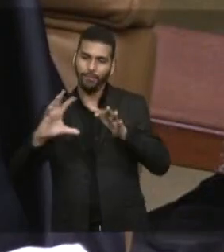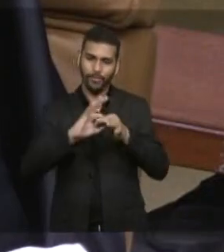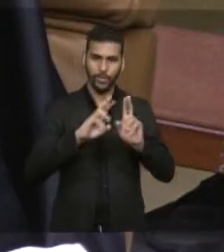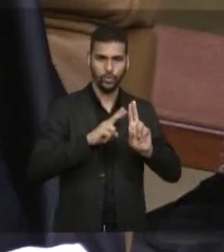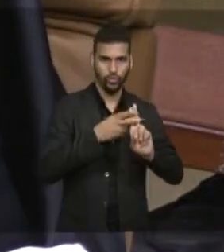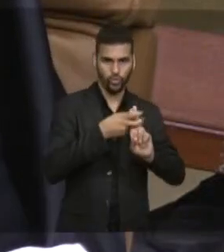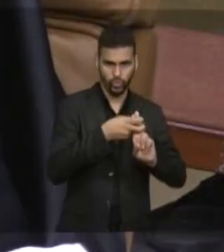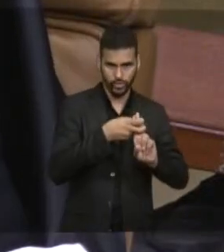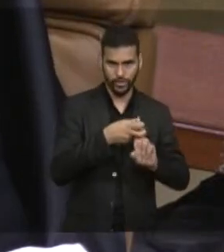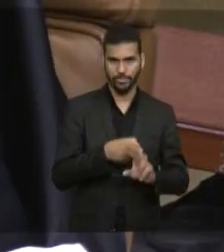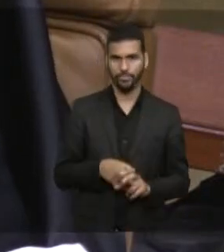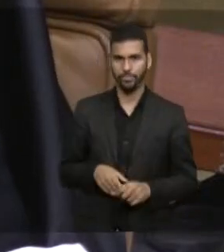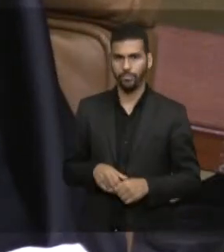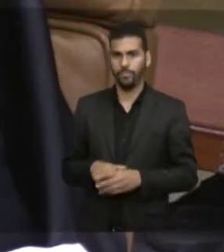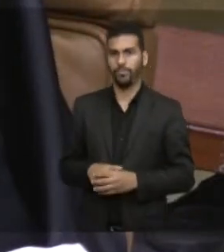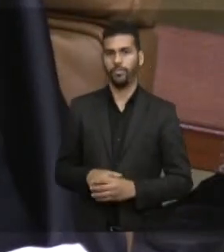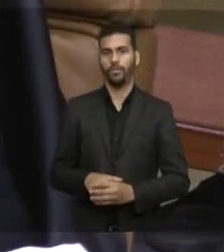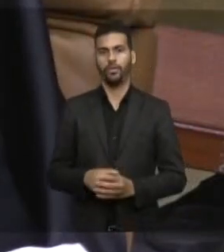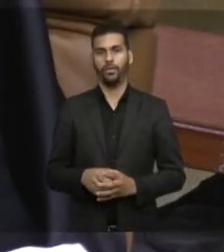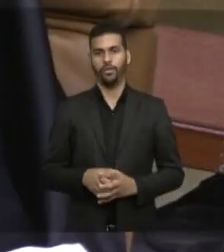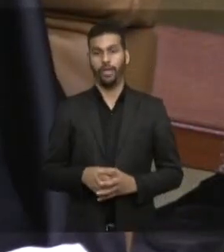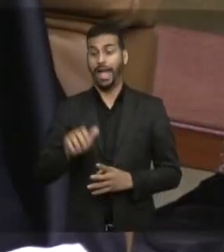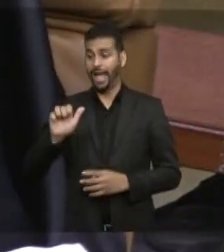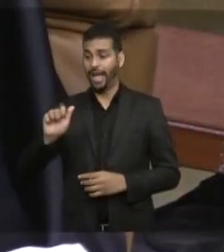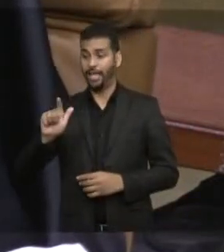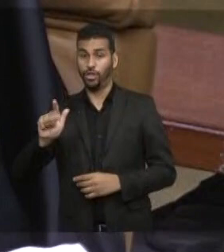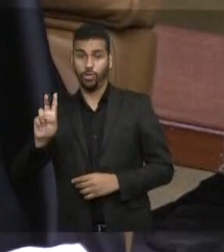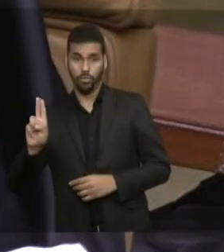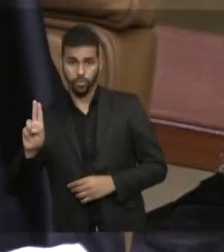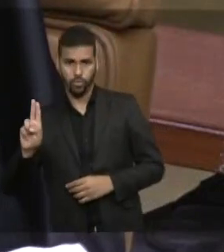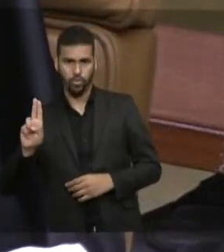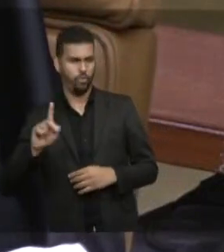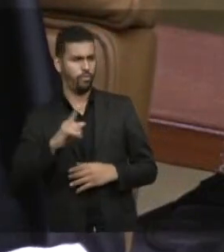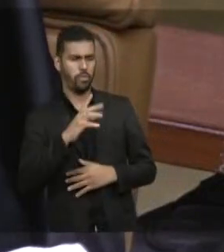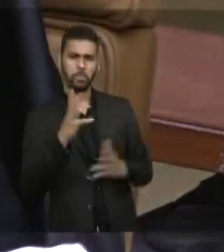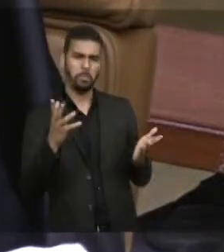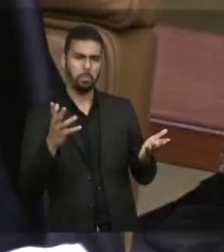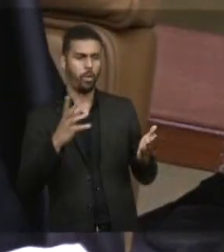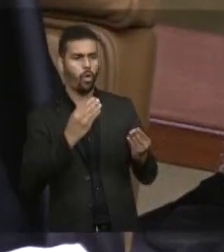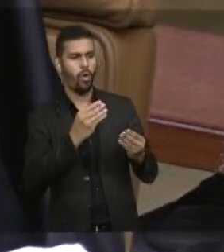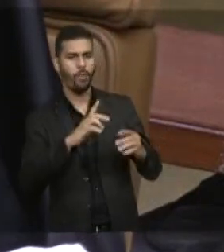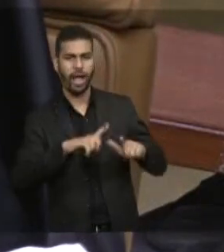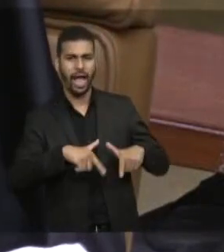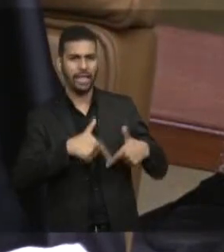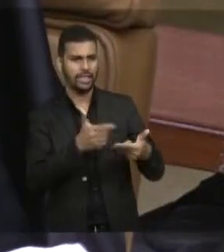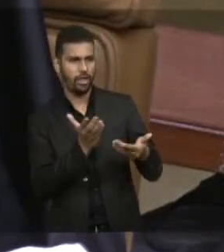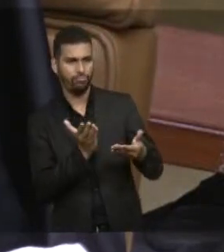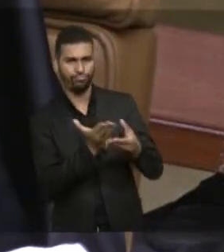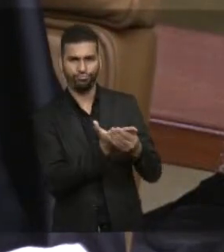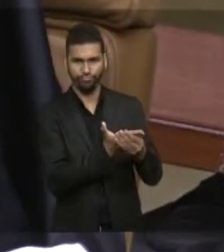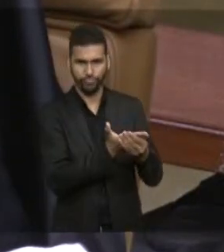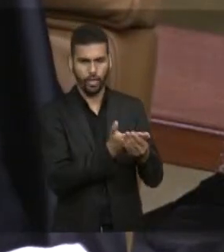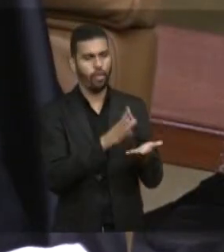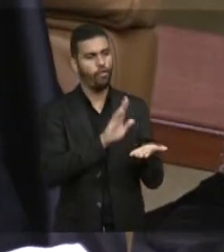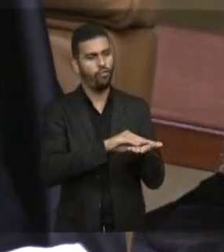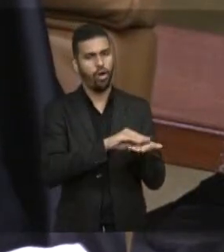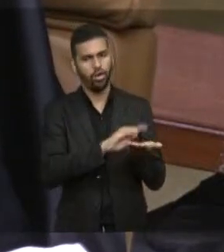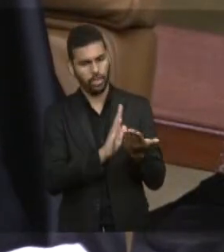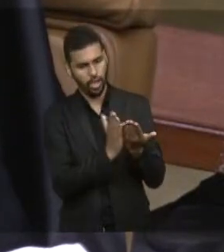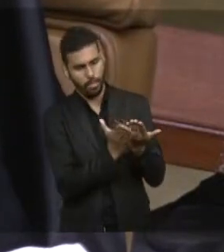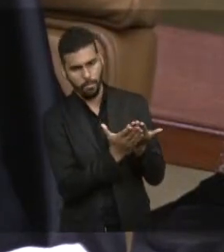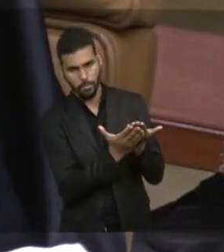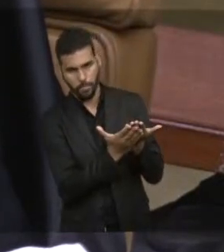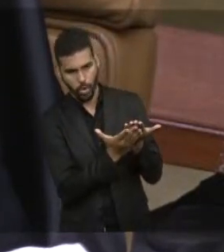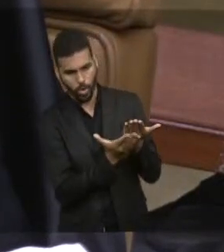os altos sustentando inicialmente o não conhecimento ação pela ausência de juntada aos autos